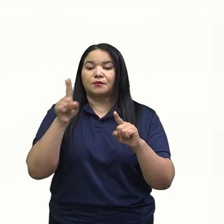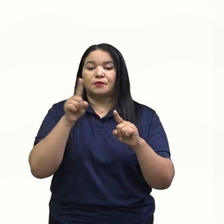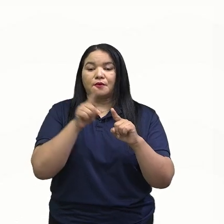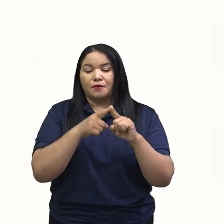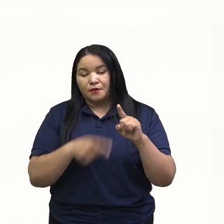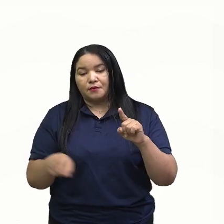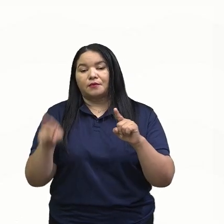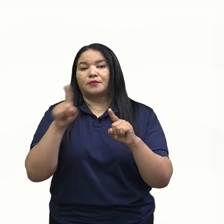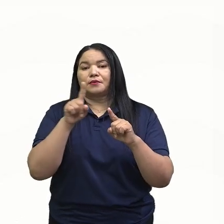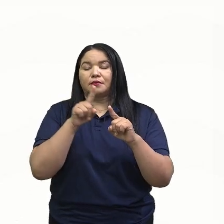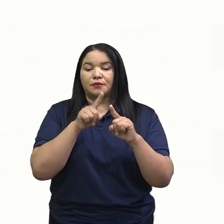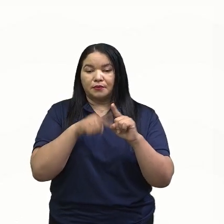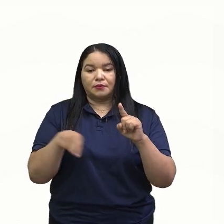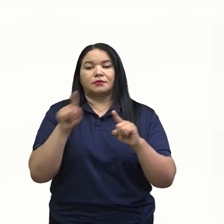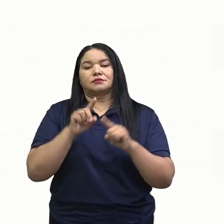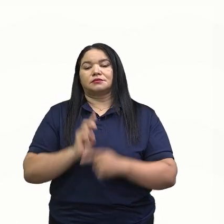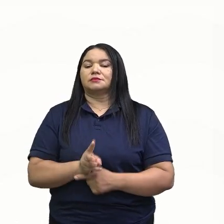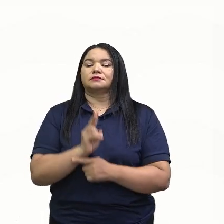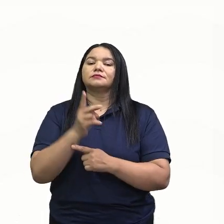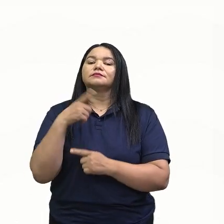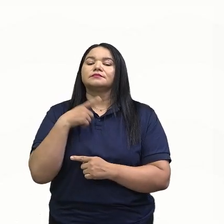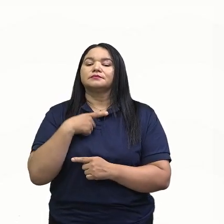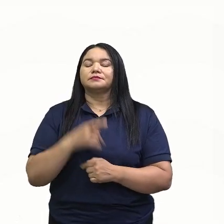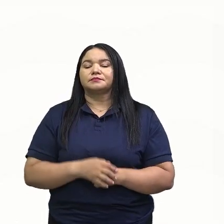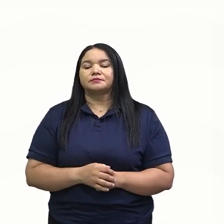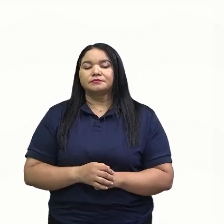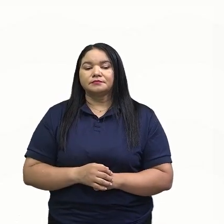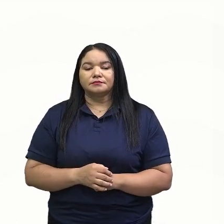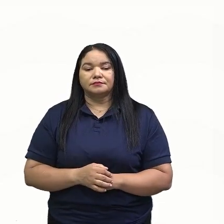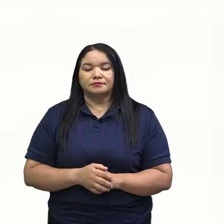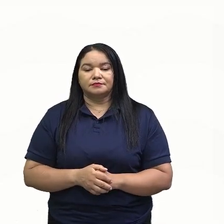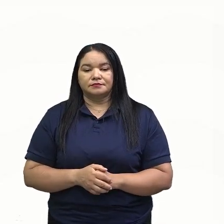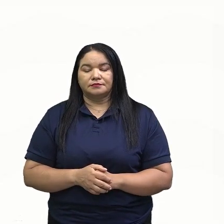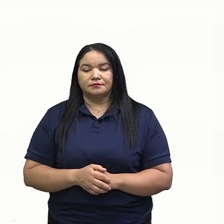biomassa que vai ocorrendo aí constantemente.